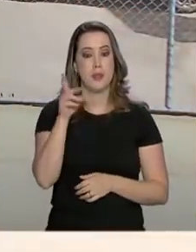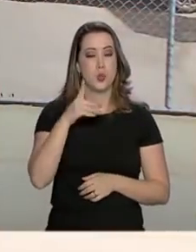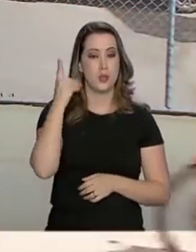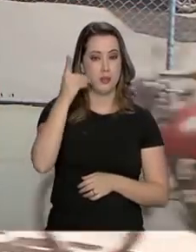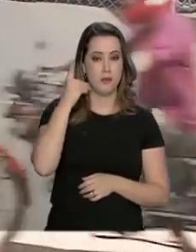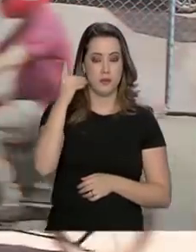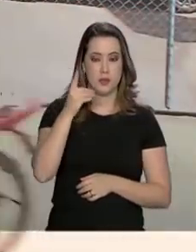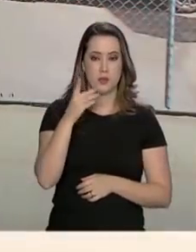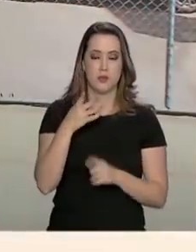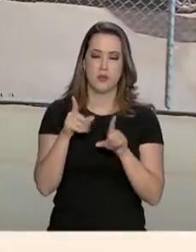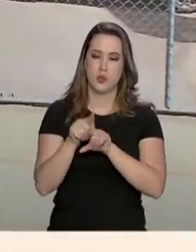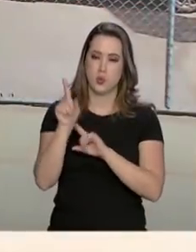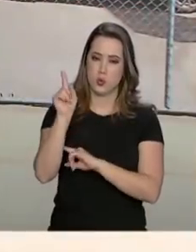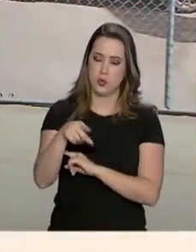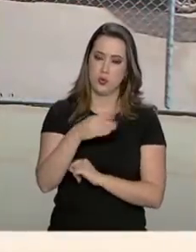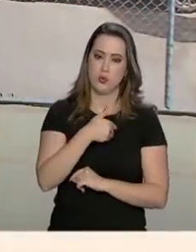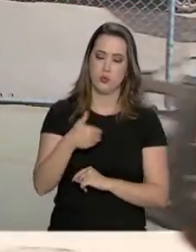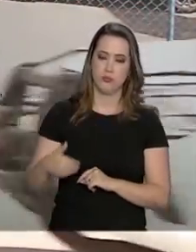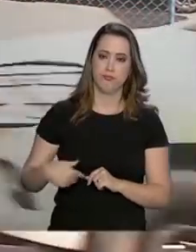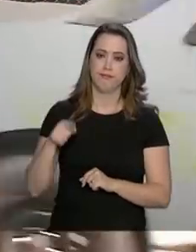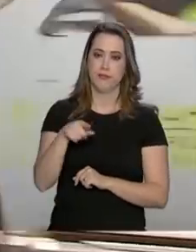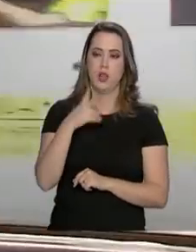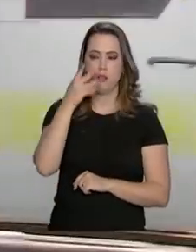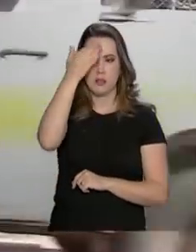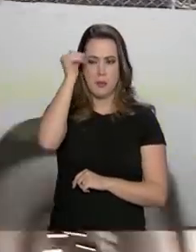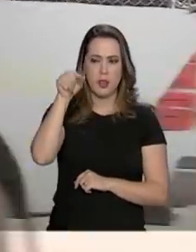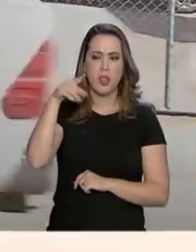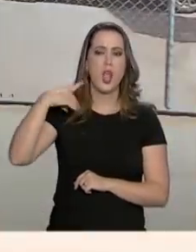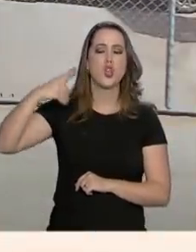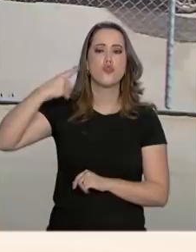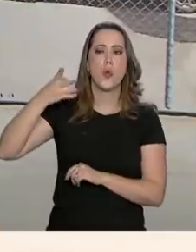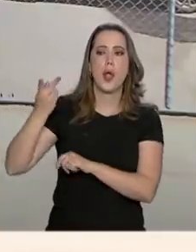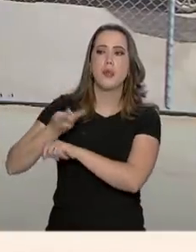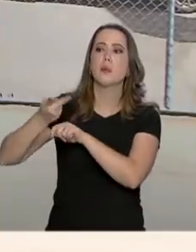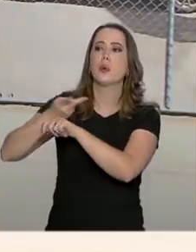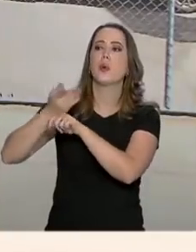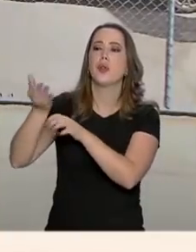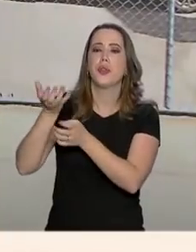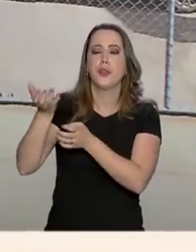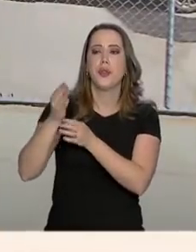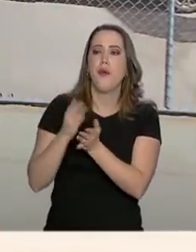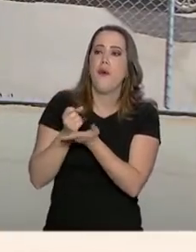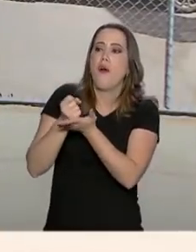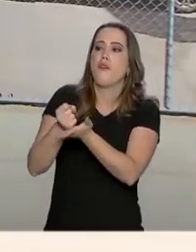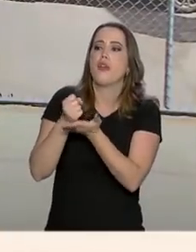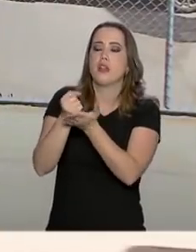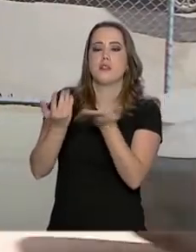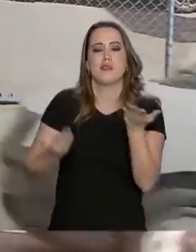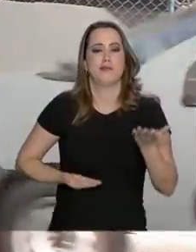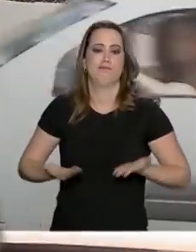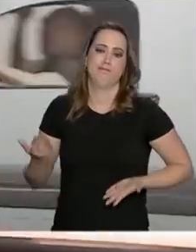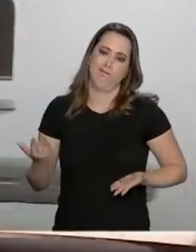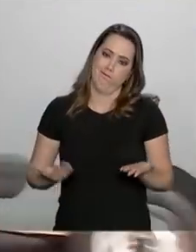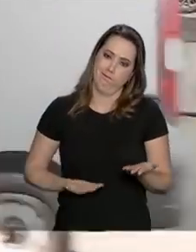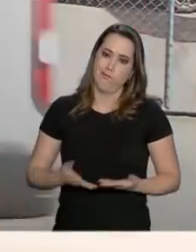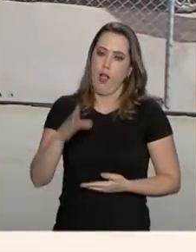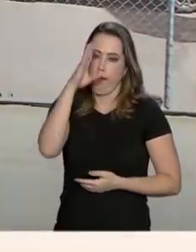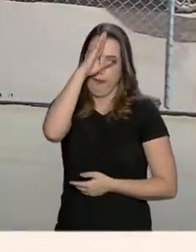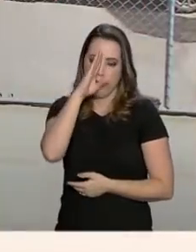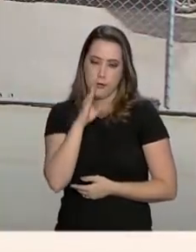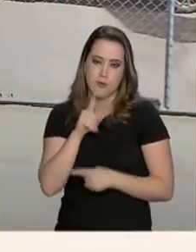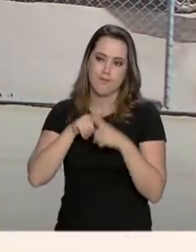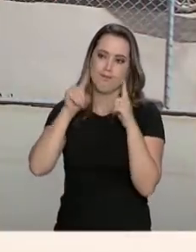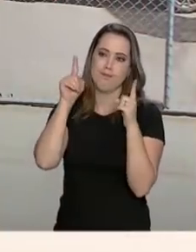há advogados aliciando parentes das vítimas dessa tragédia aqui em Brumadinho, oferecendo um serviço como